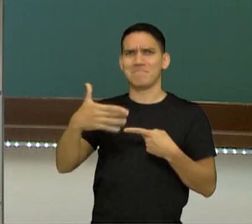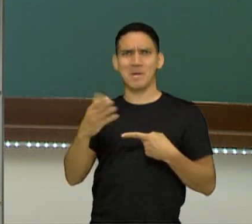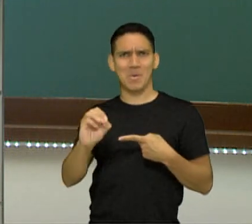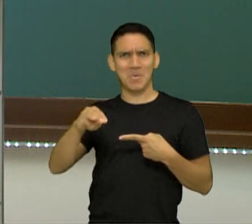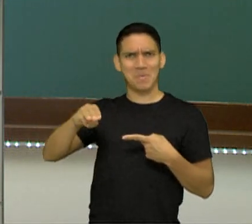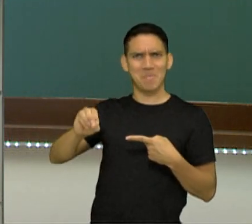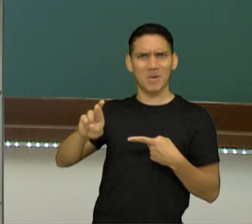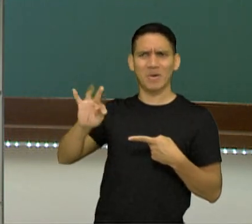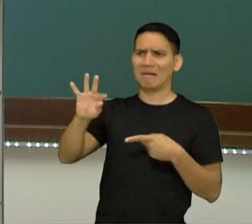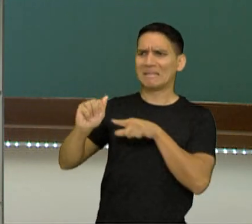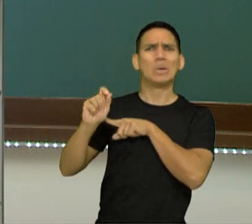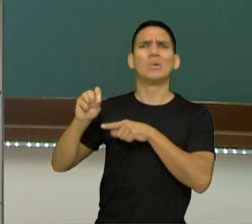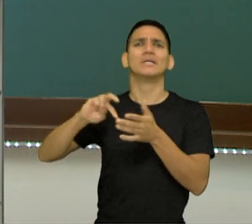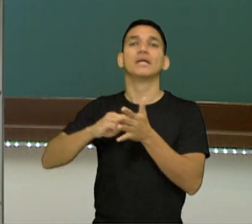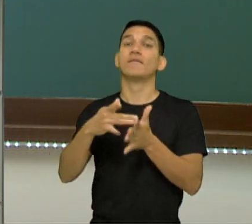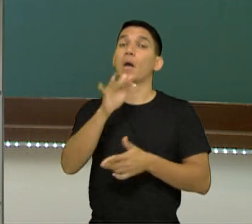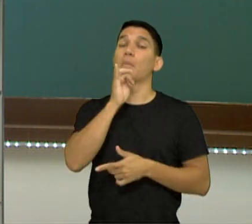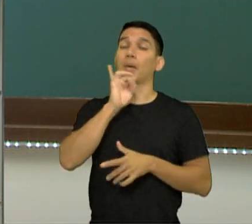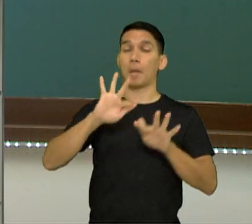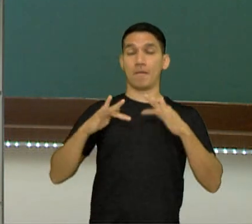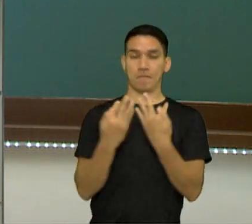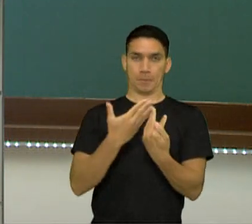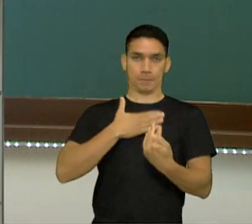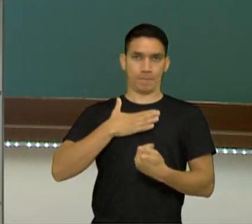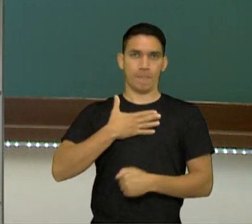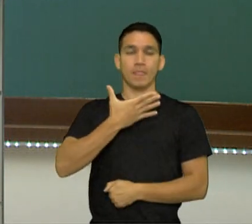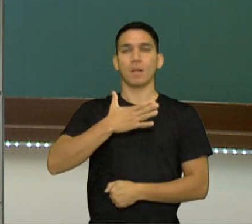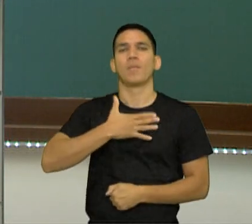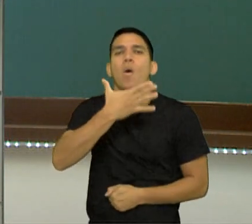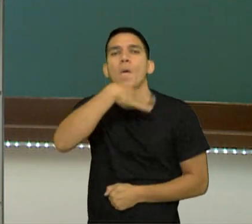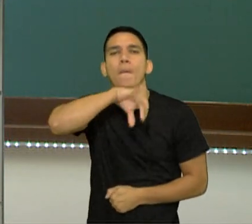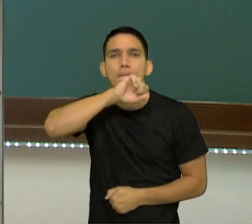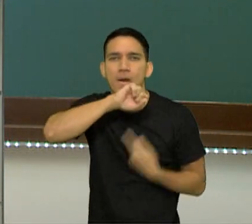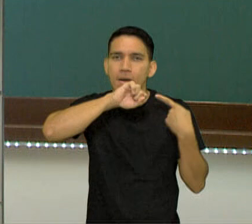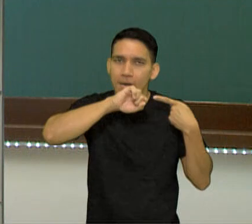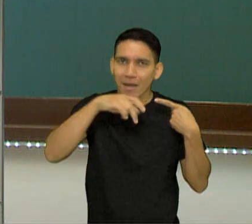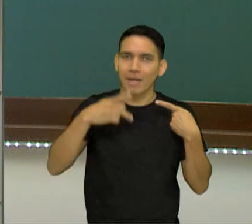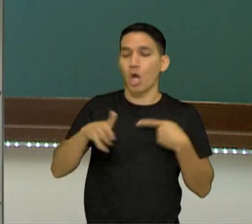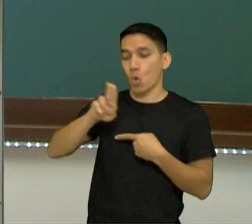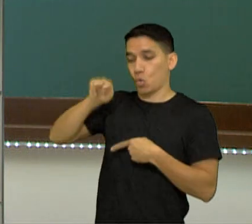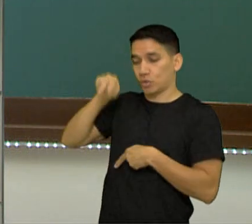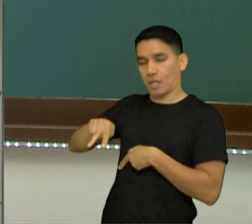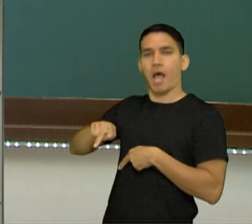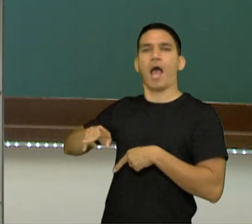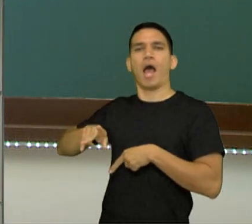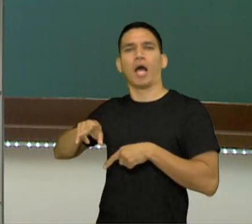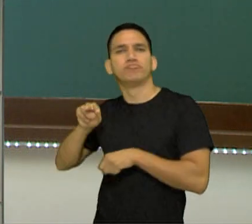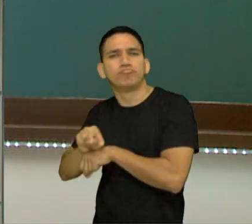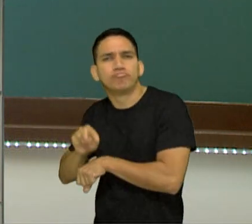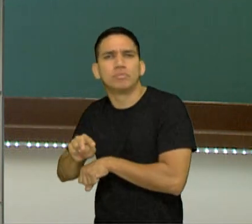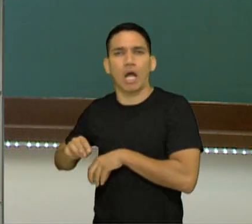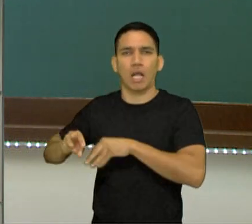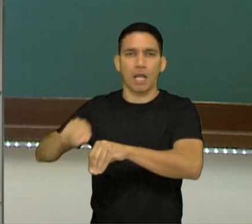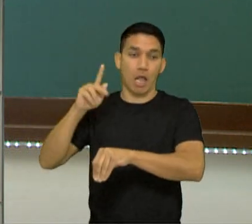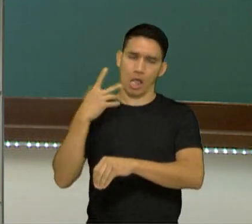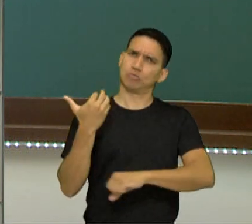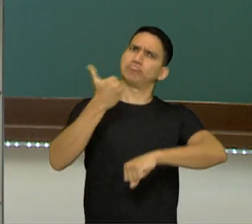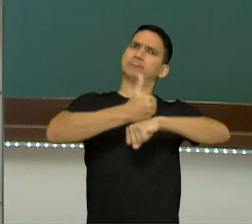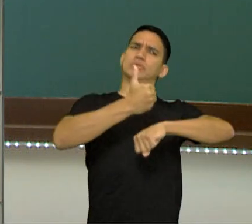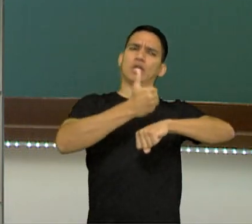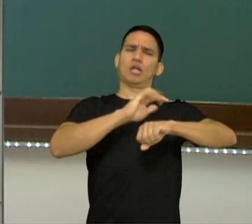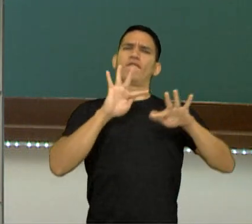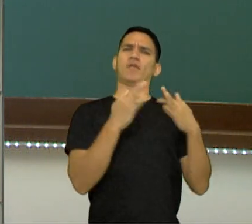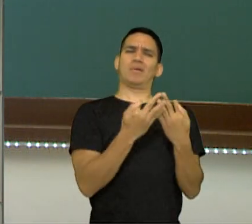essa mão morta pessoal se eu sou é se eu tenho se o meu pai ele está utilizando uma terra e ele é o chefe da família